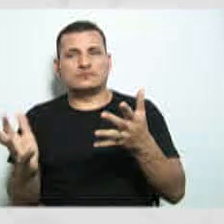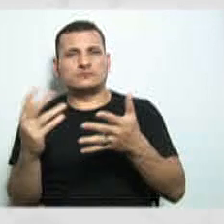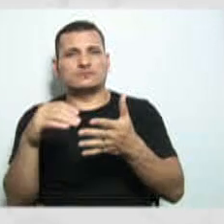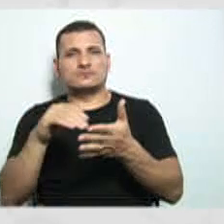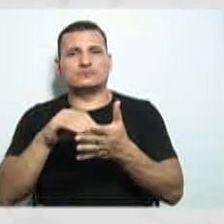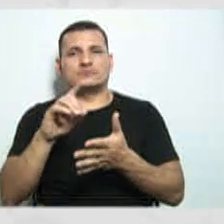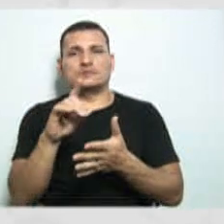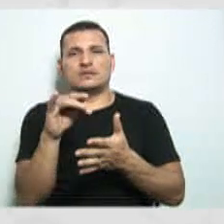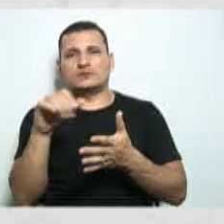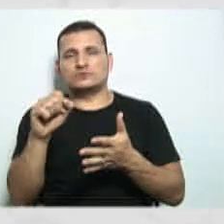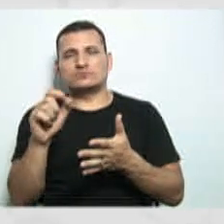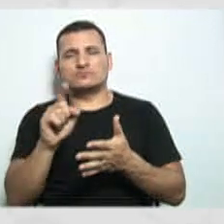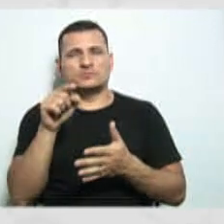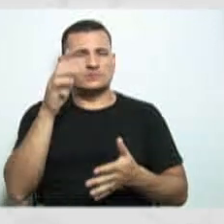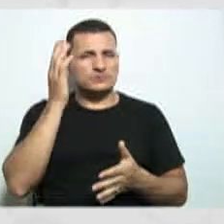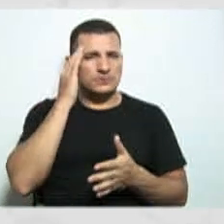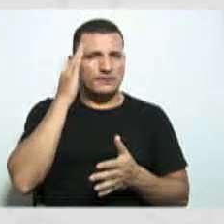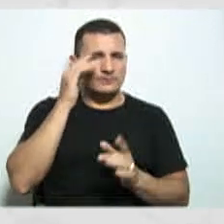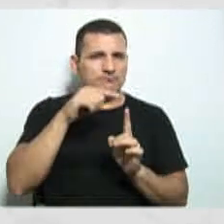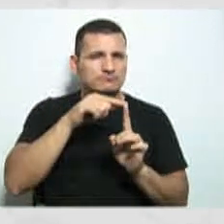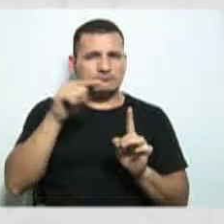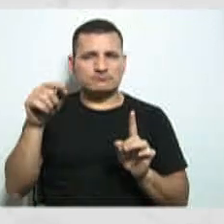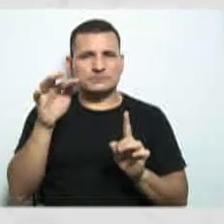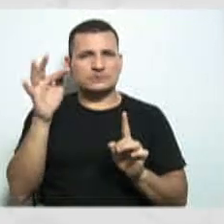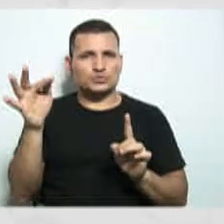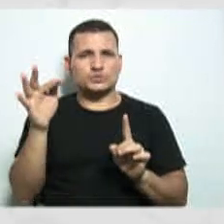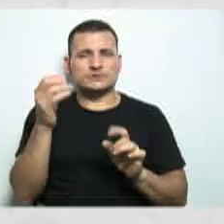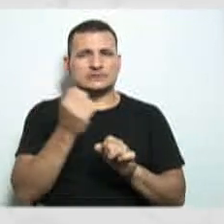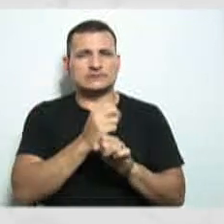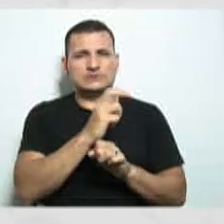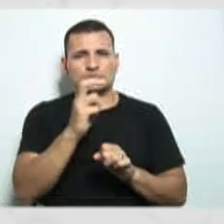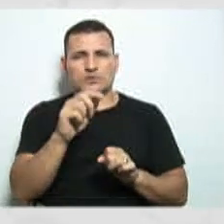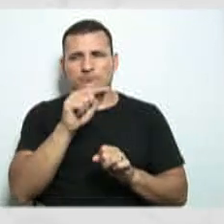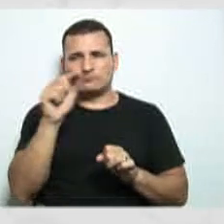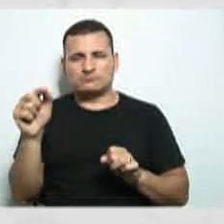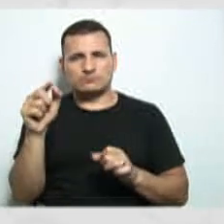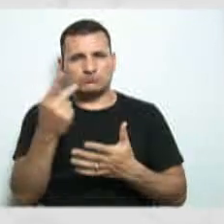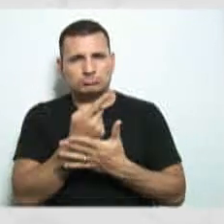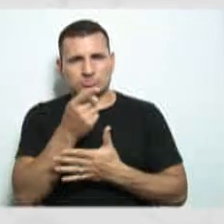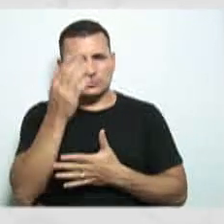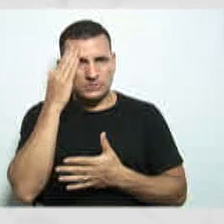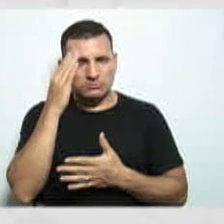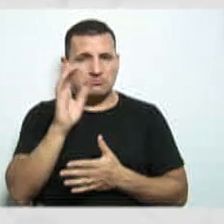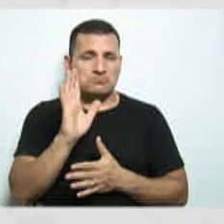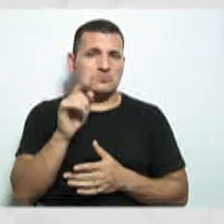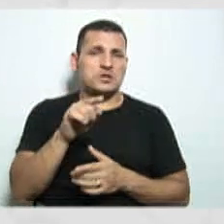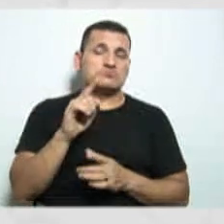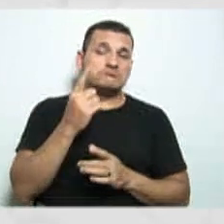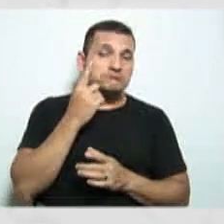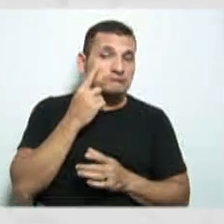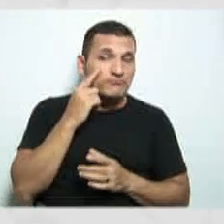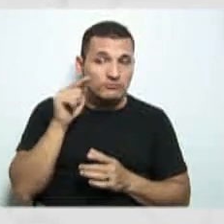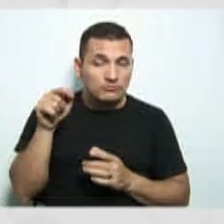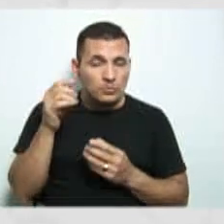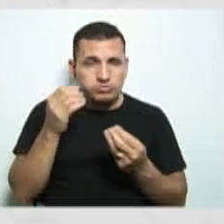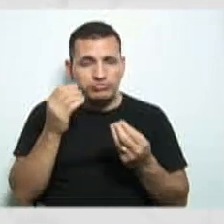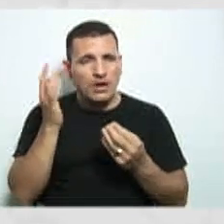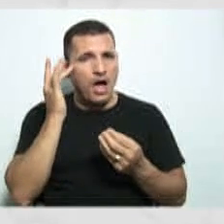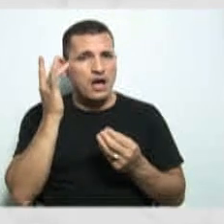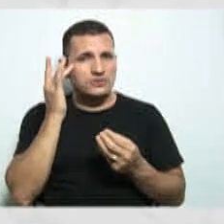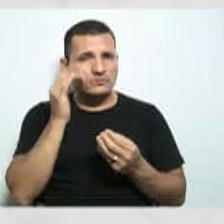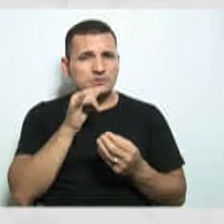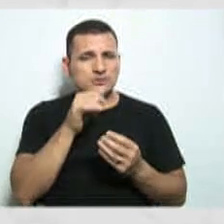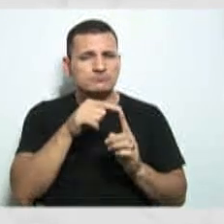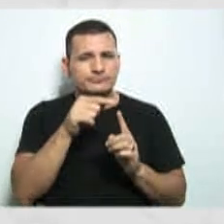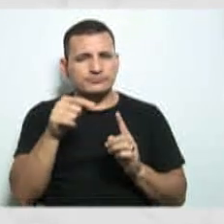vai acontecer daqui a 5 anos? Muito difícil, não é verdade? Mas você consegue prever algo. E se alguma coisa acontecer no meio do caminho,